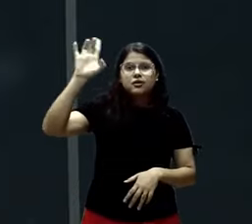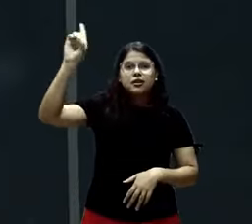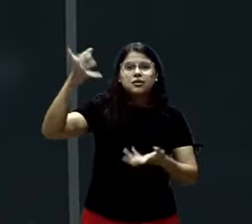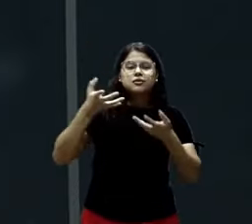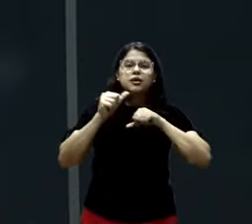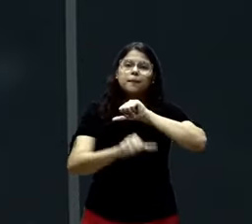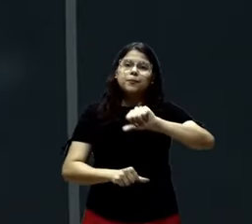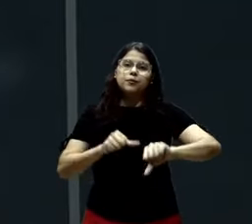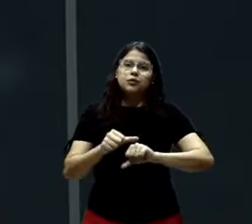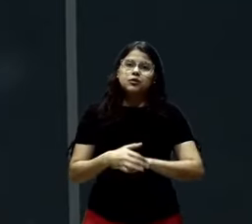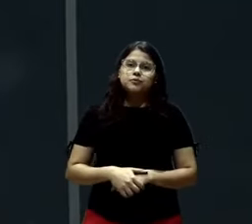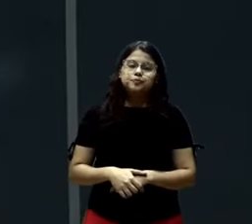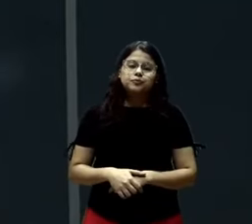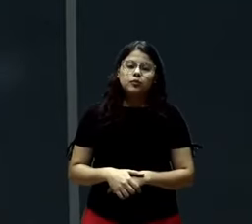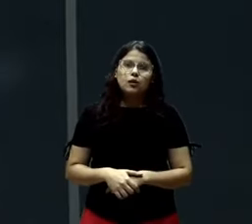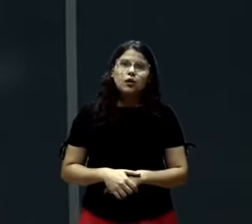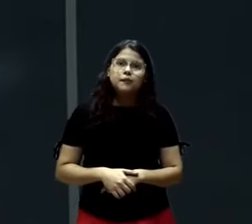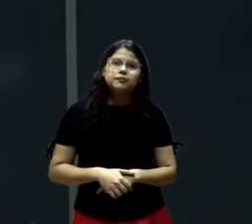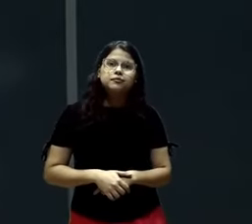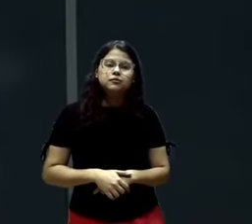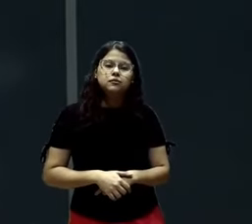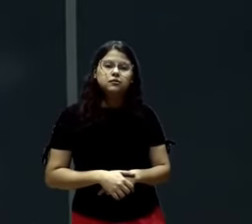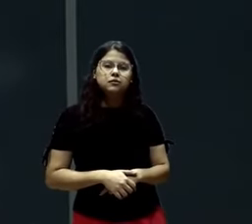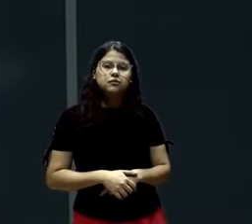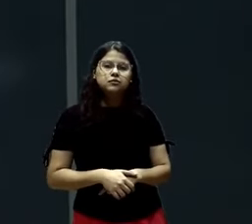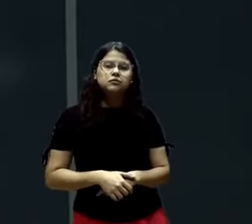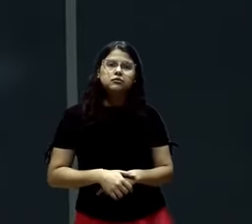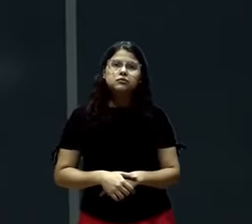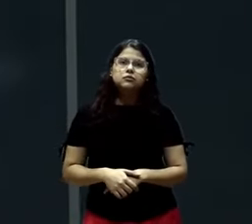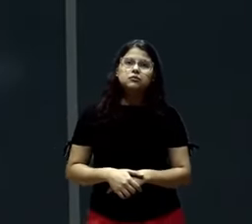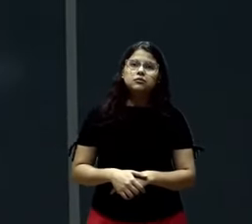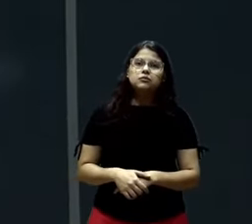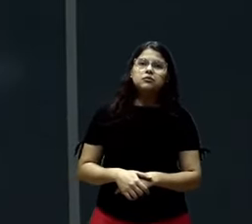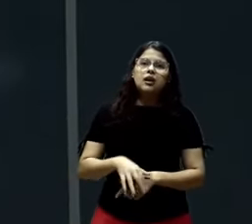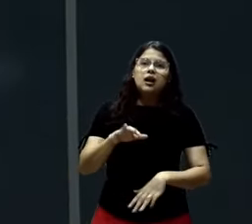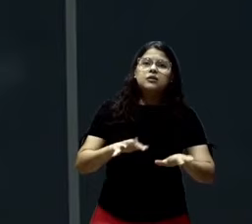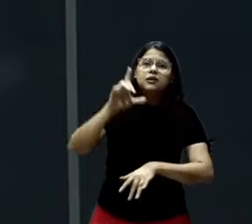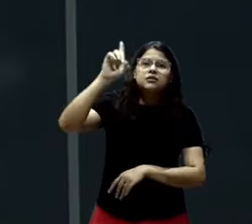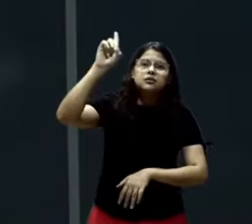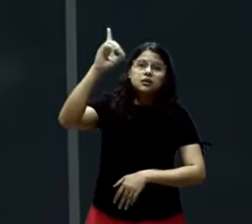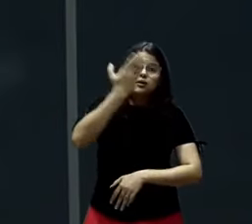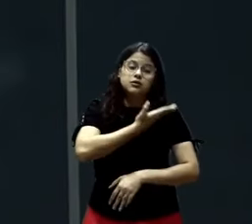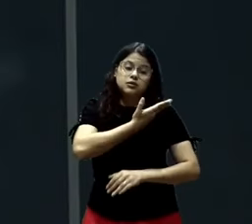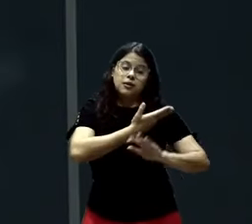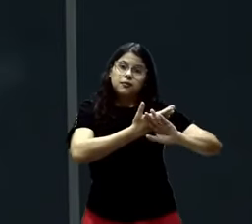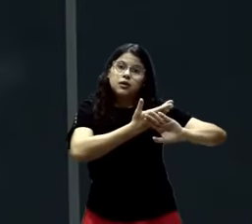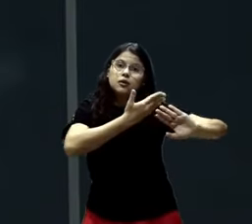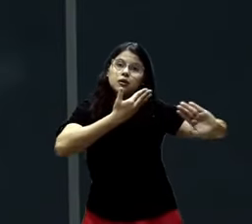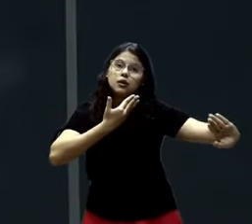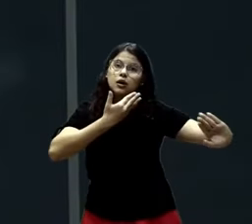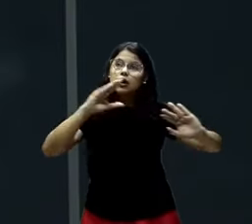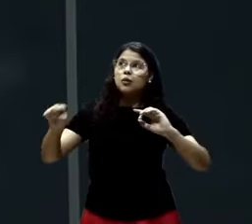E não é o propósito dele, não é a vontade dele. É. Então Deus vai afastar algumas pessoas.